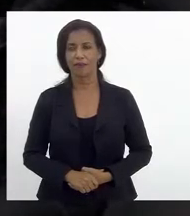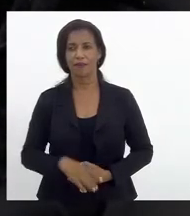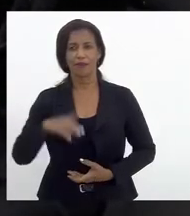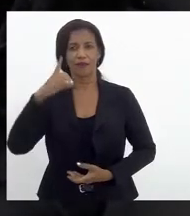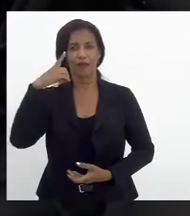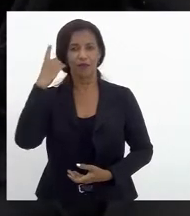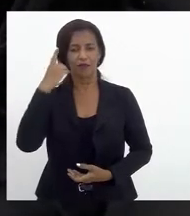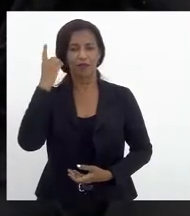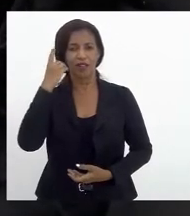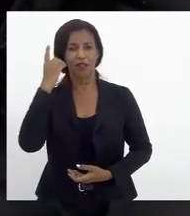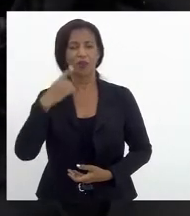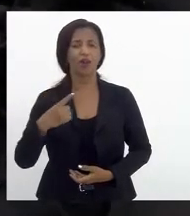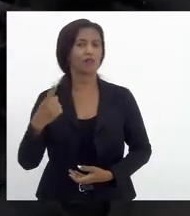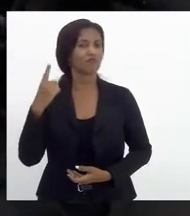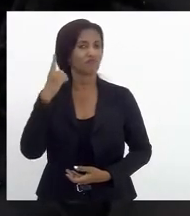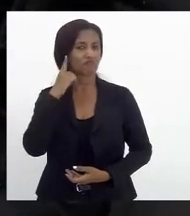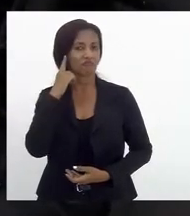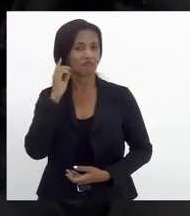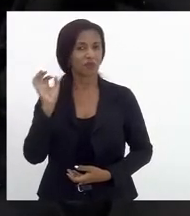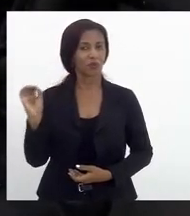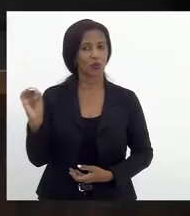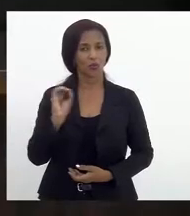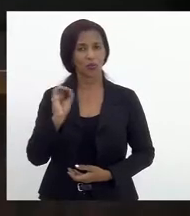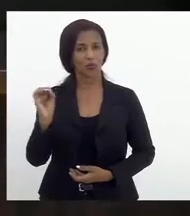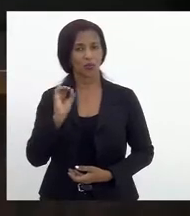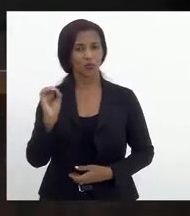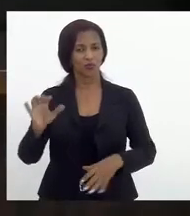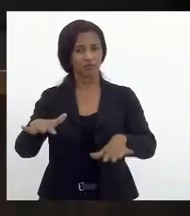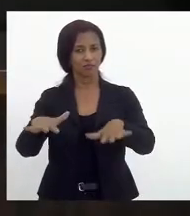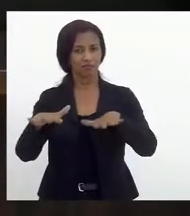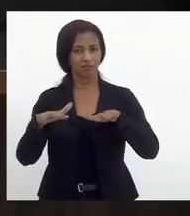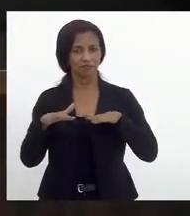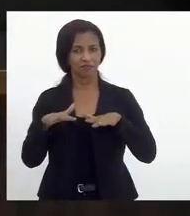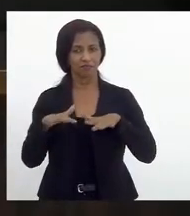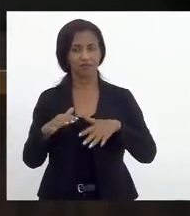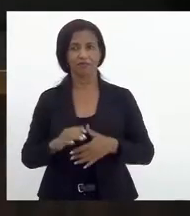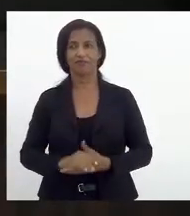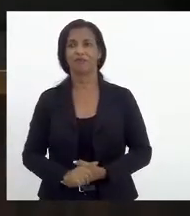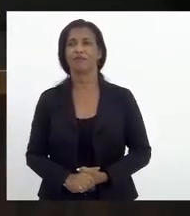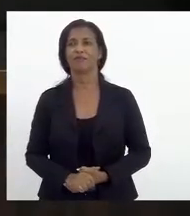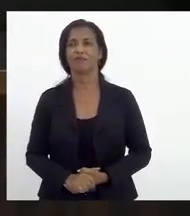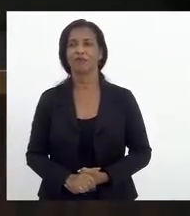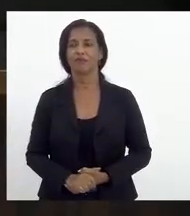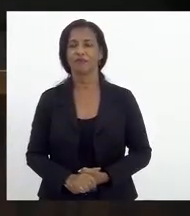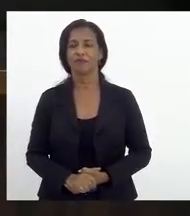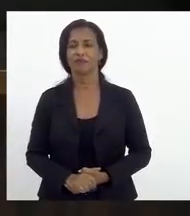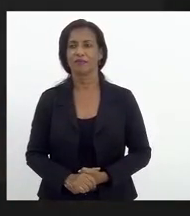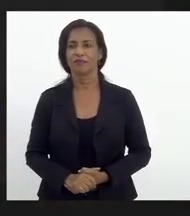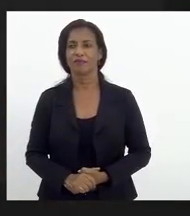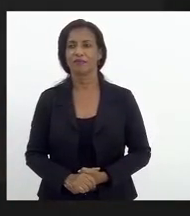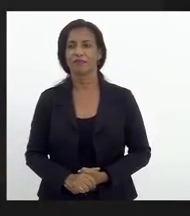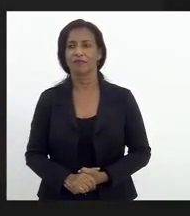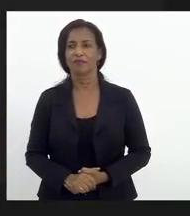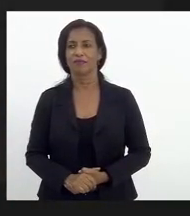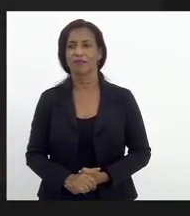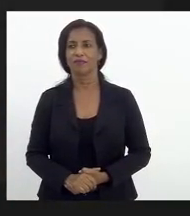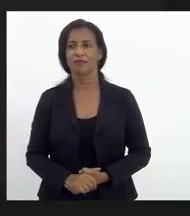deputado Sérgio Fernandes, não estamos escutando aqui o plenário, o seu discurso.